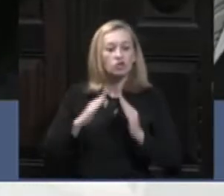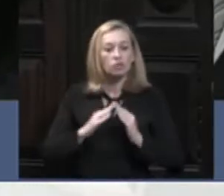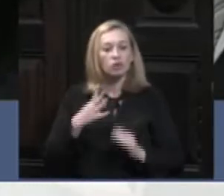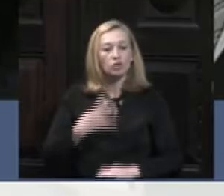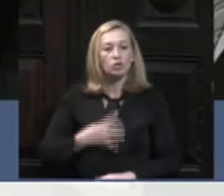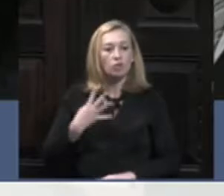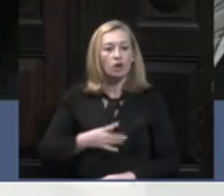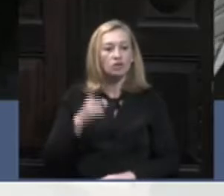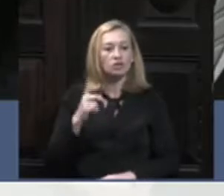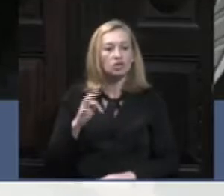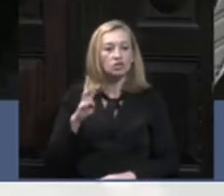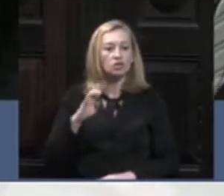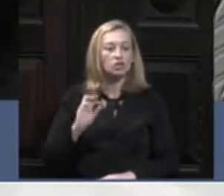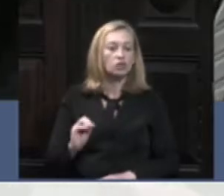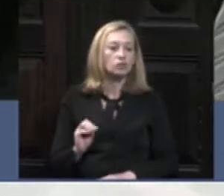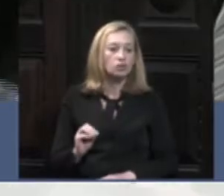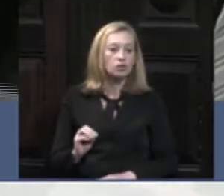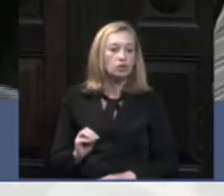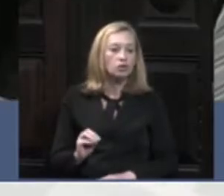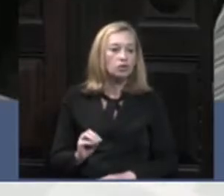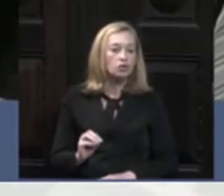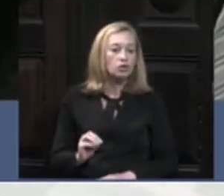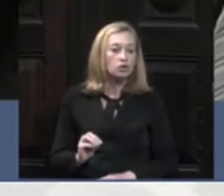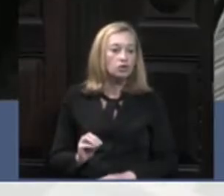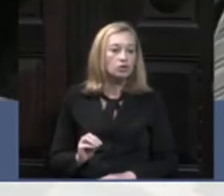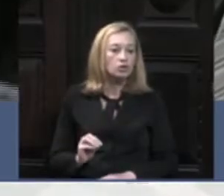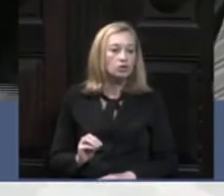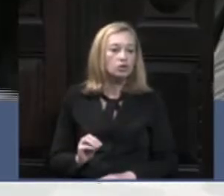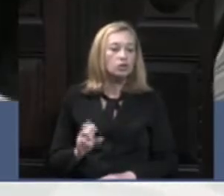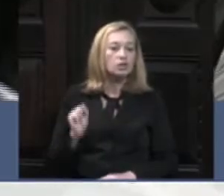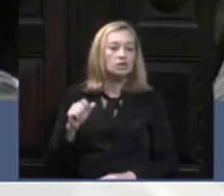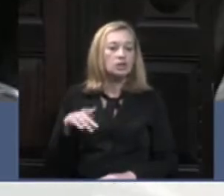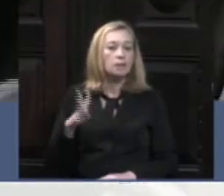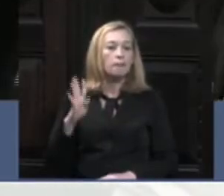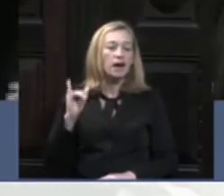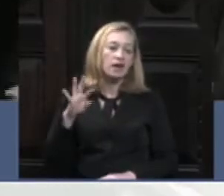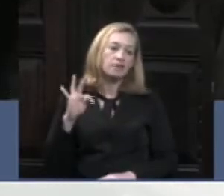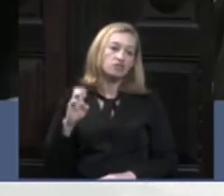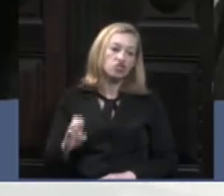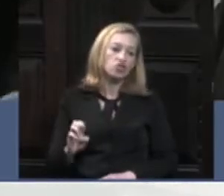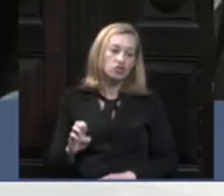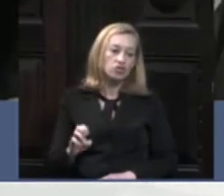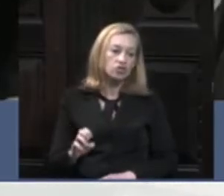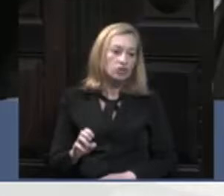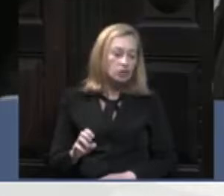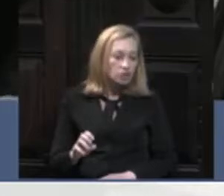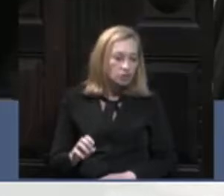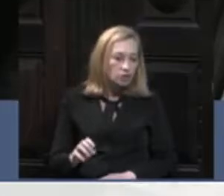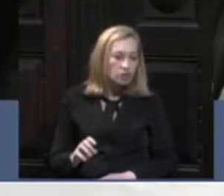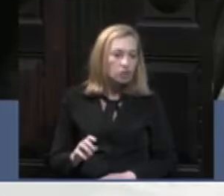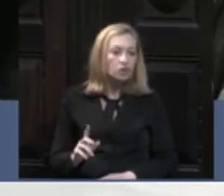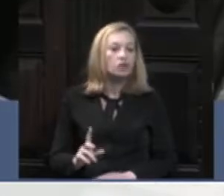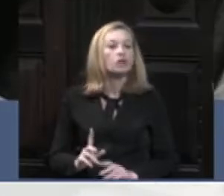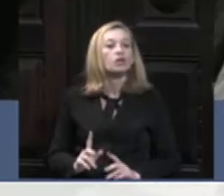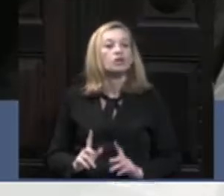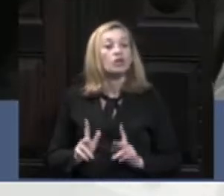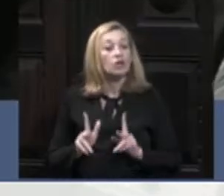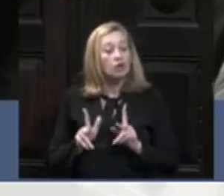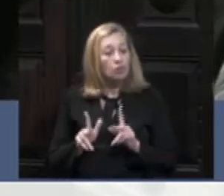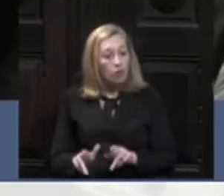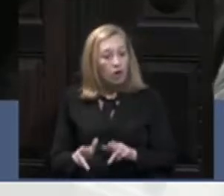distrito, onde se inclui Sambaetiba. E o mesmo